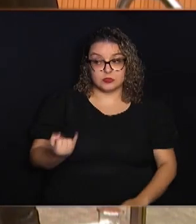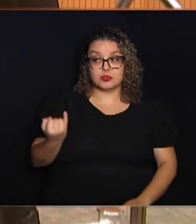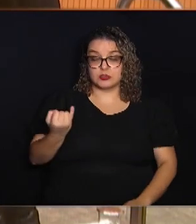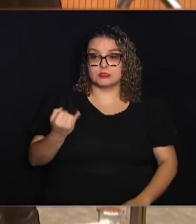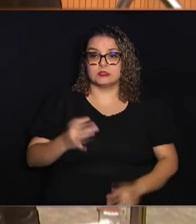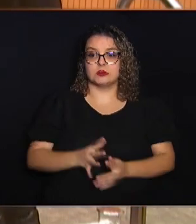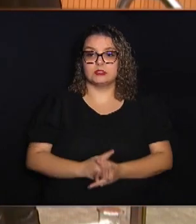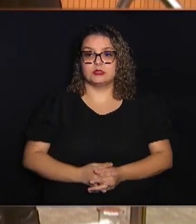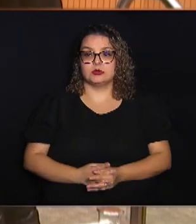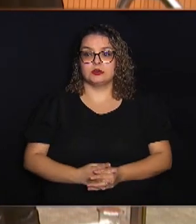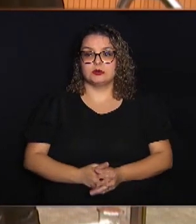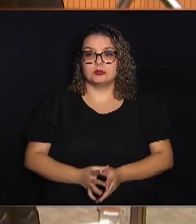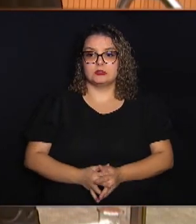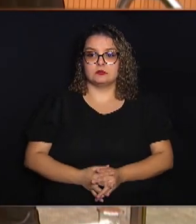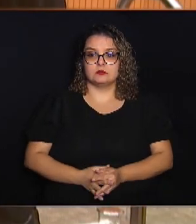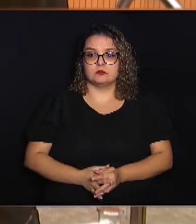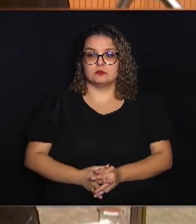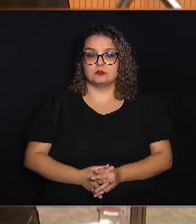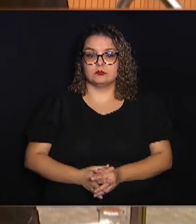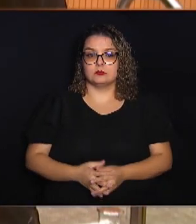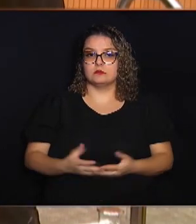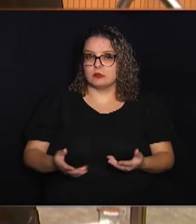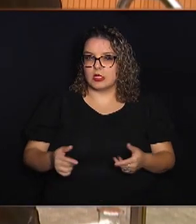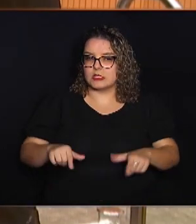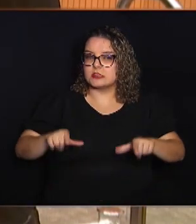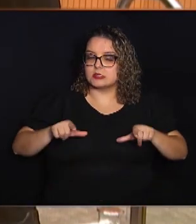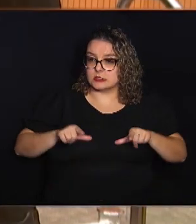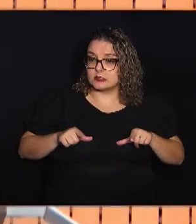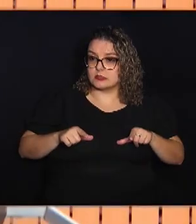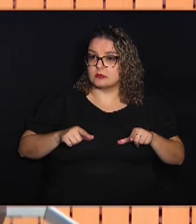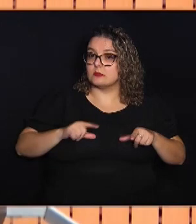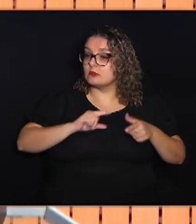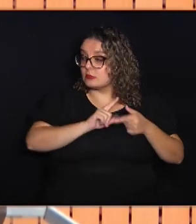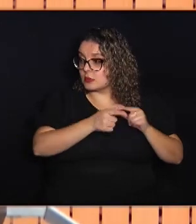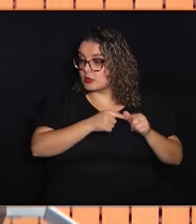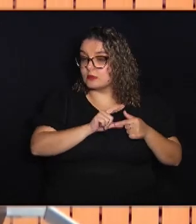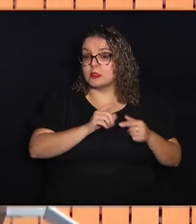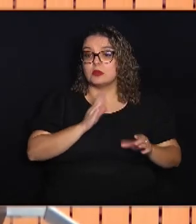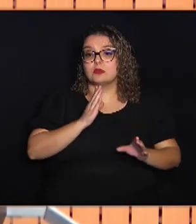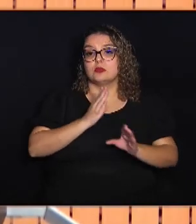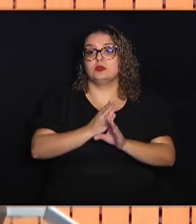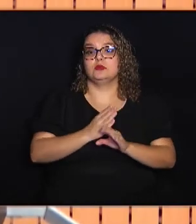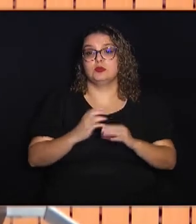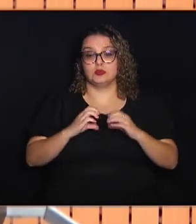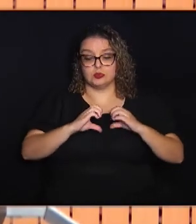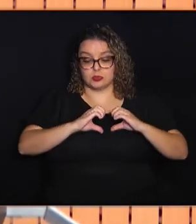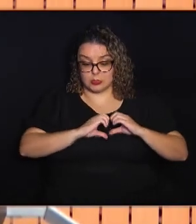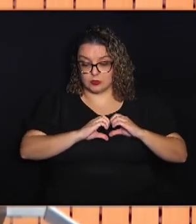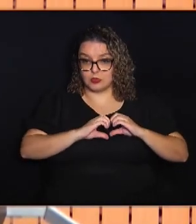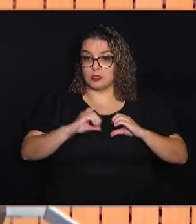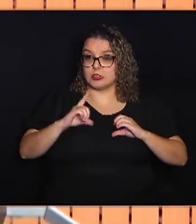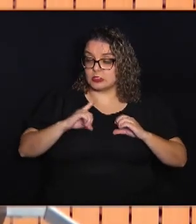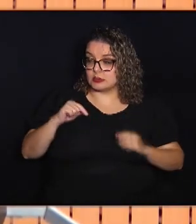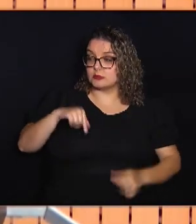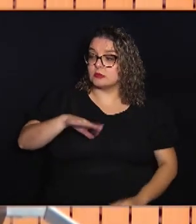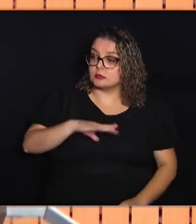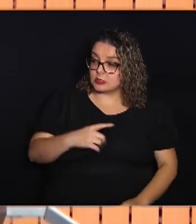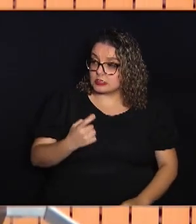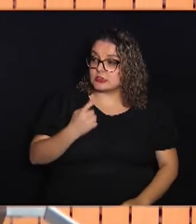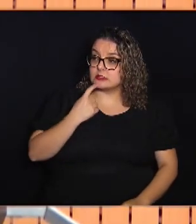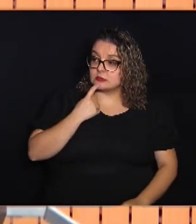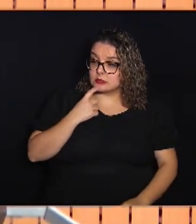Leis. Mas esse título, Major, ele vem ao encontro do amor que eu tenho por essa cidade,